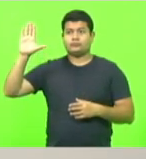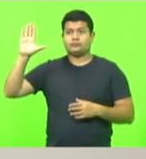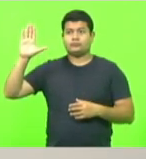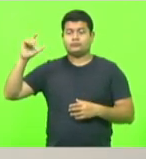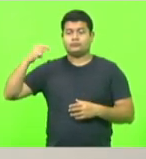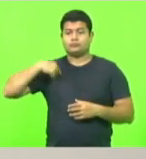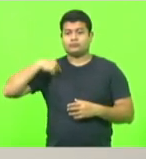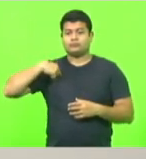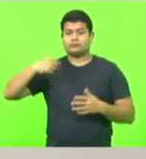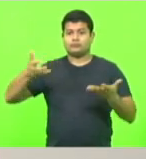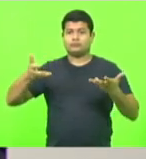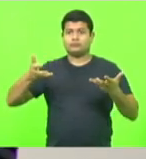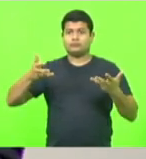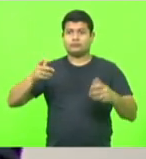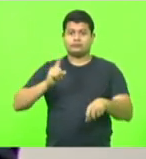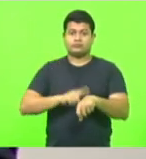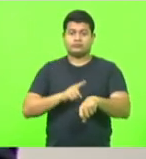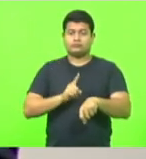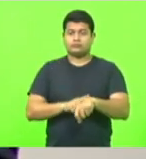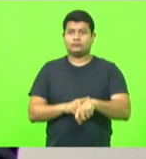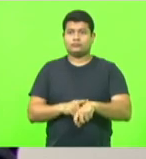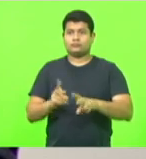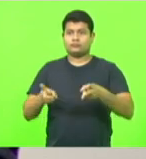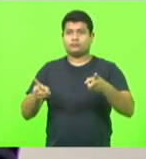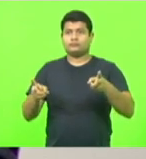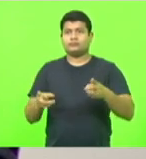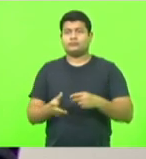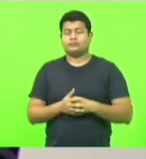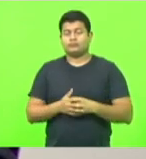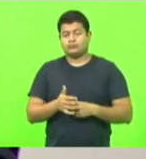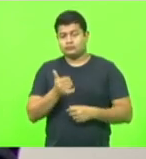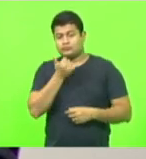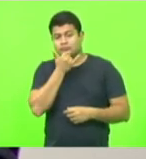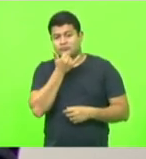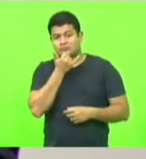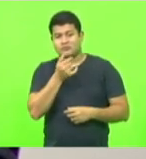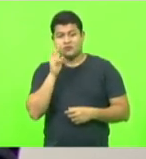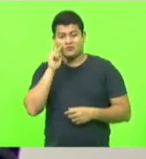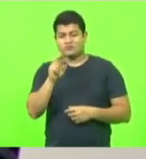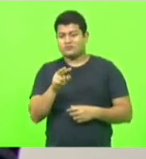ocupar... Desculpa, deputado Cobalcini,